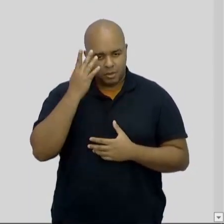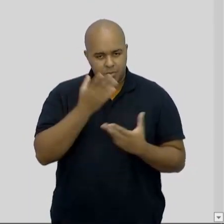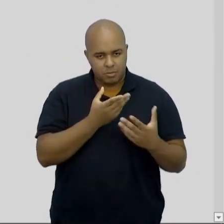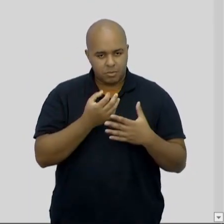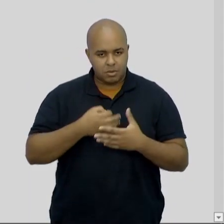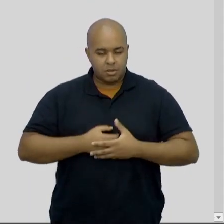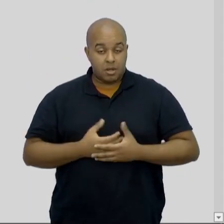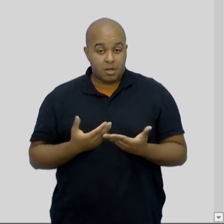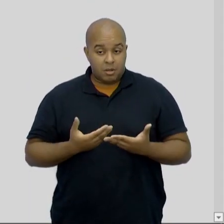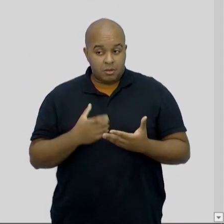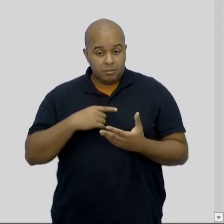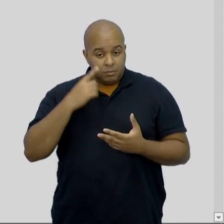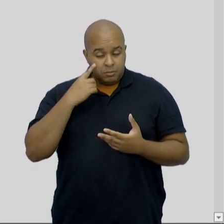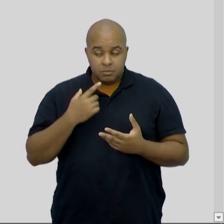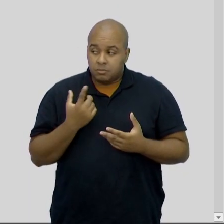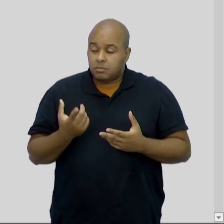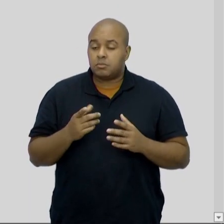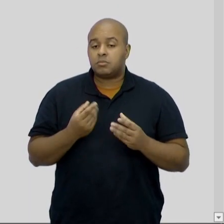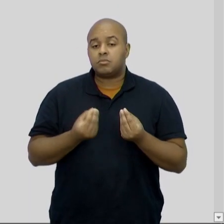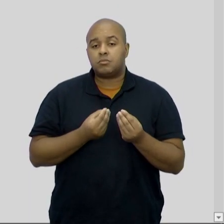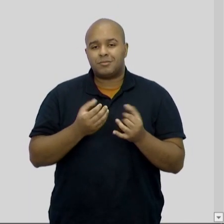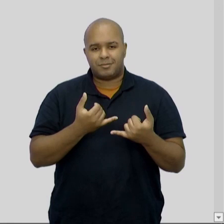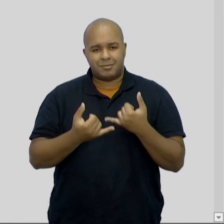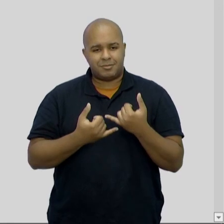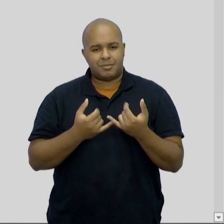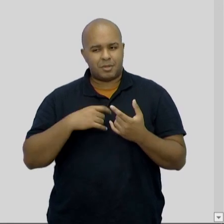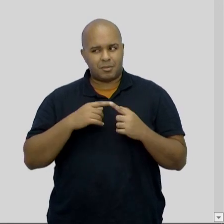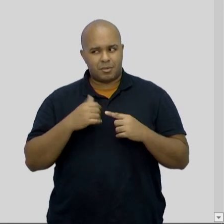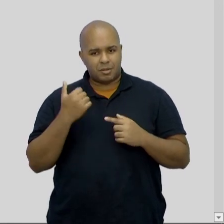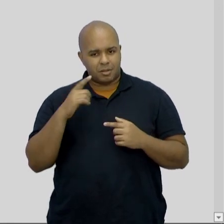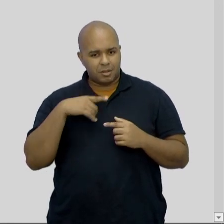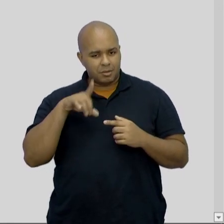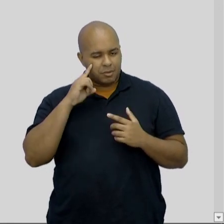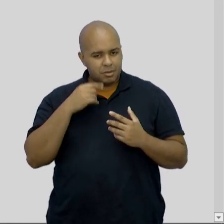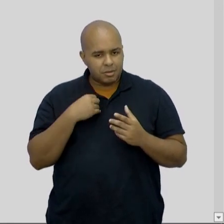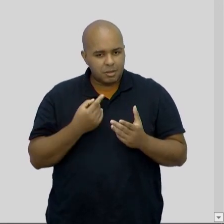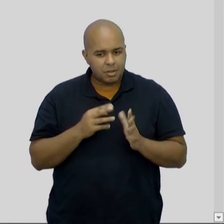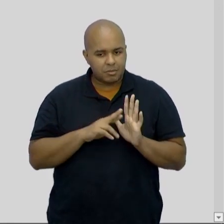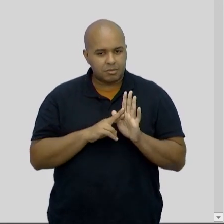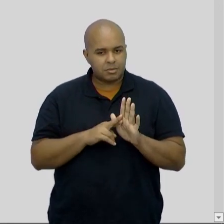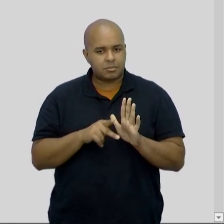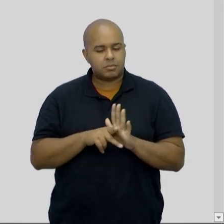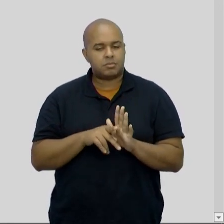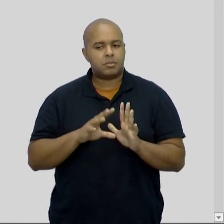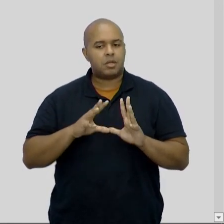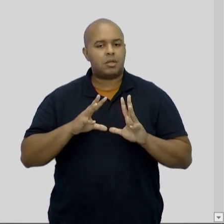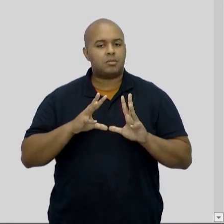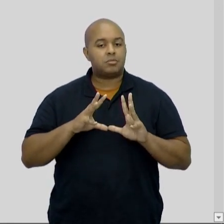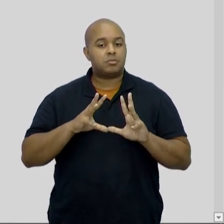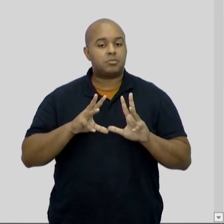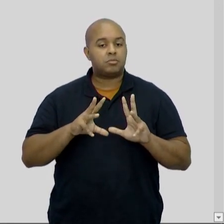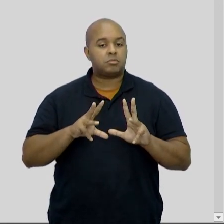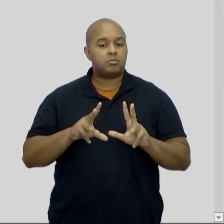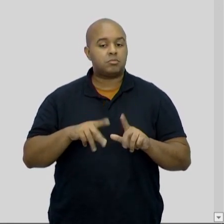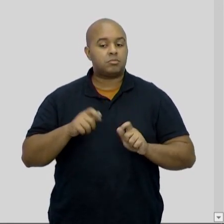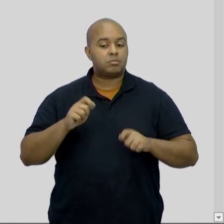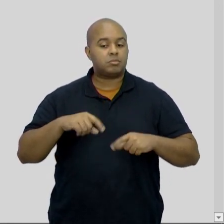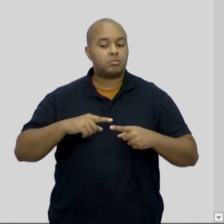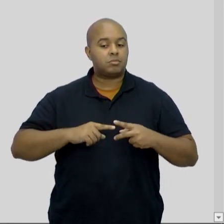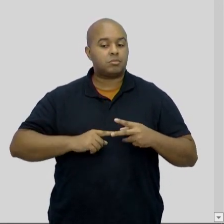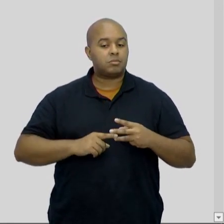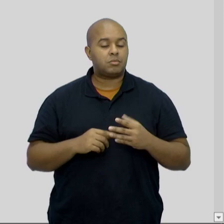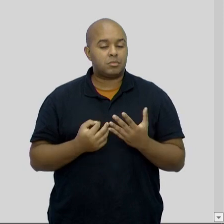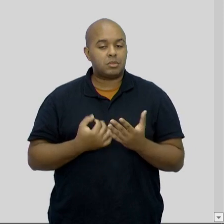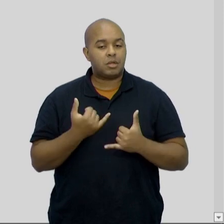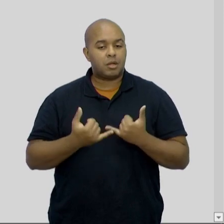muito. Agora tem o como jogar. Nesse caso nós vamos dar referência a todas as possíveis ações dos